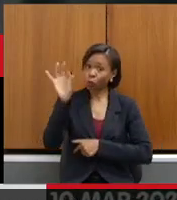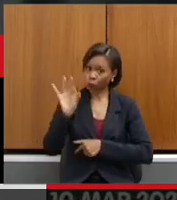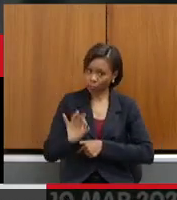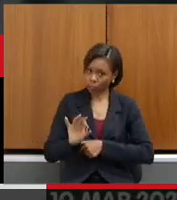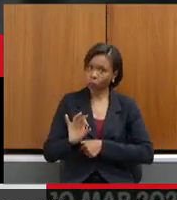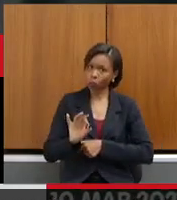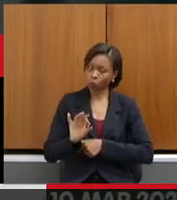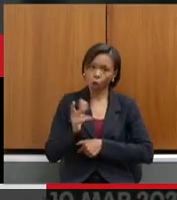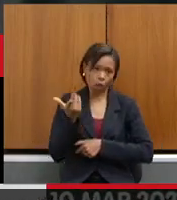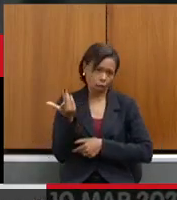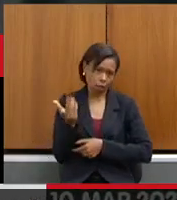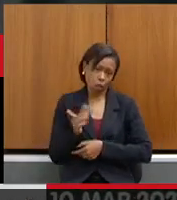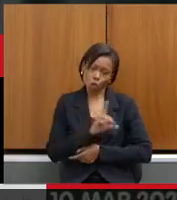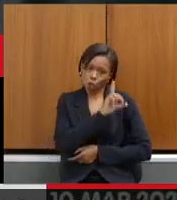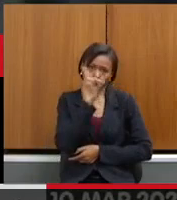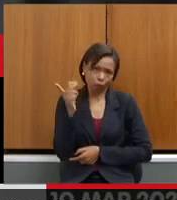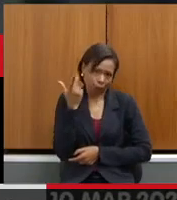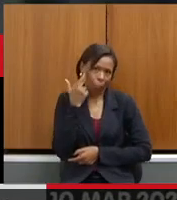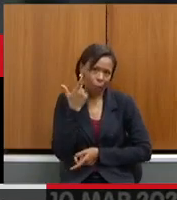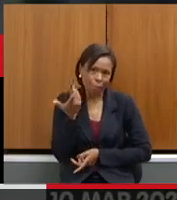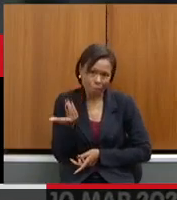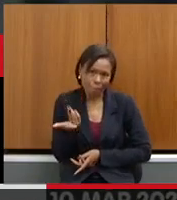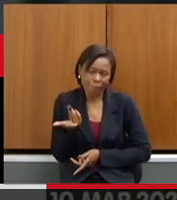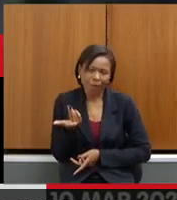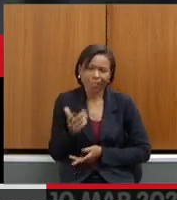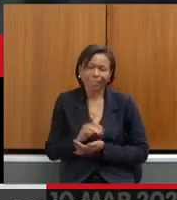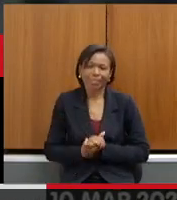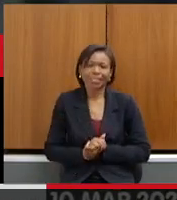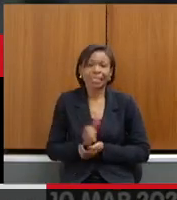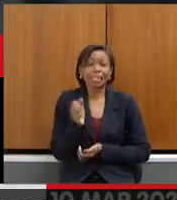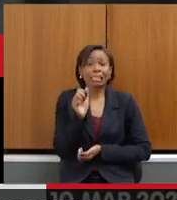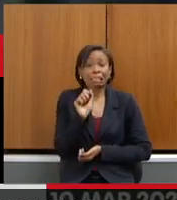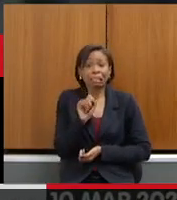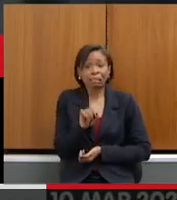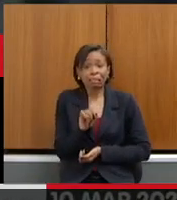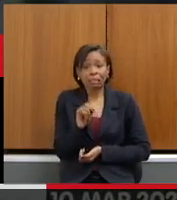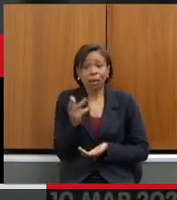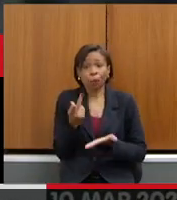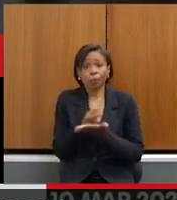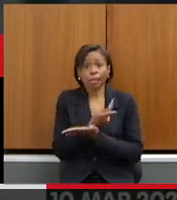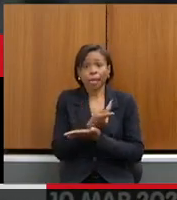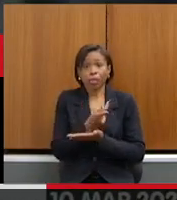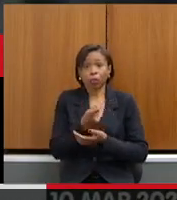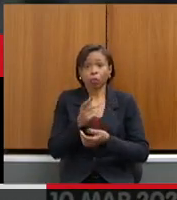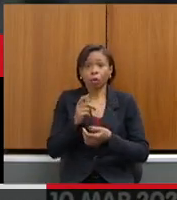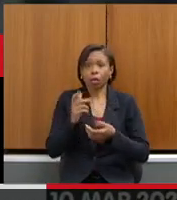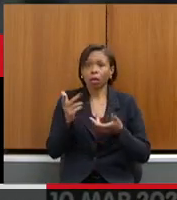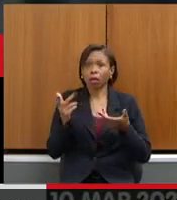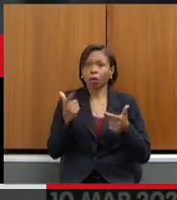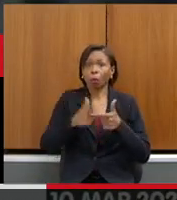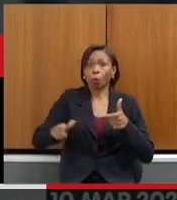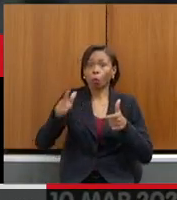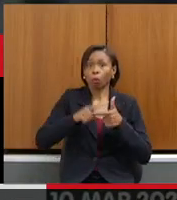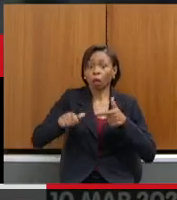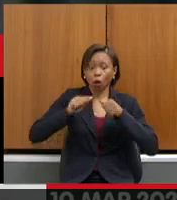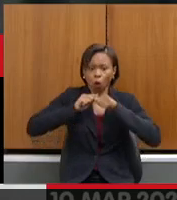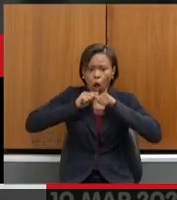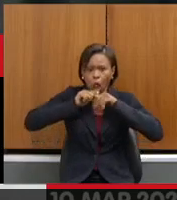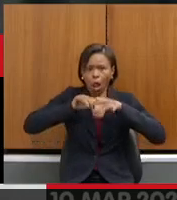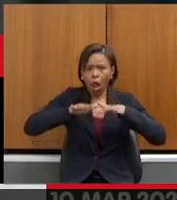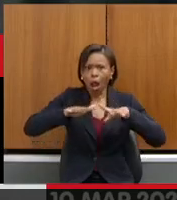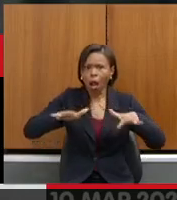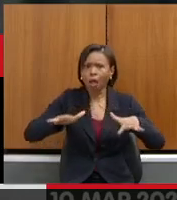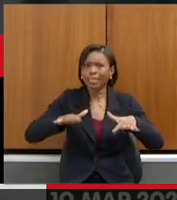normais ela é uma secretaria muito ativa quando nos é imposto uma epidemia em que o volume de trabalho aumenta